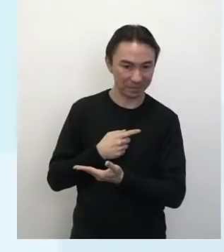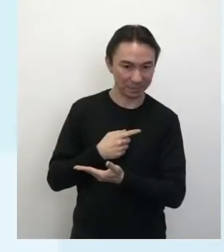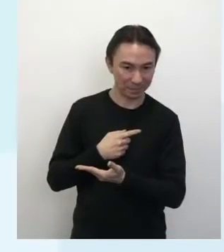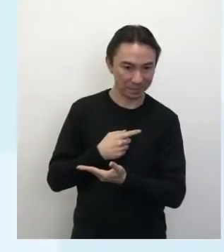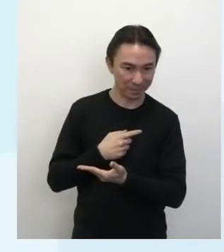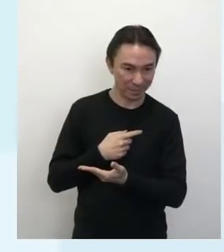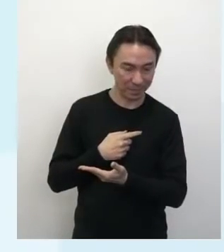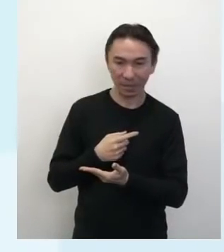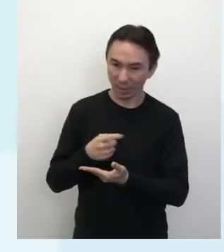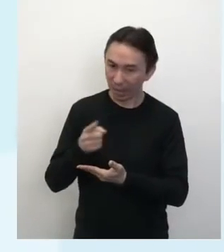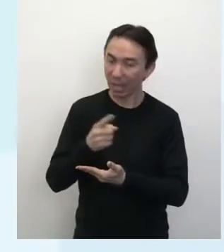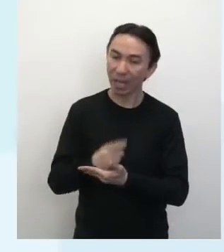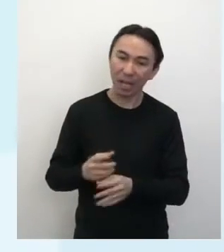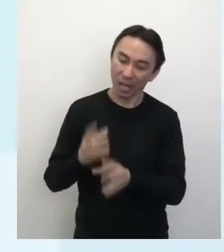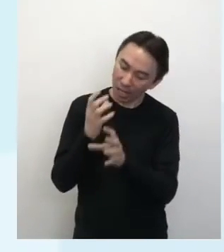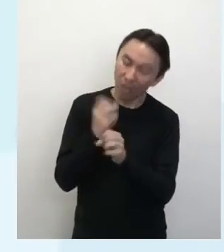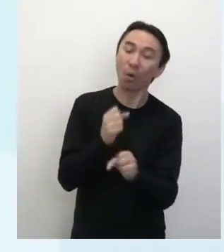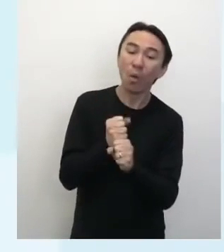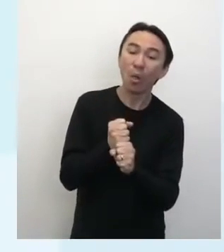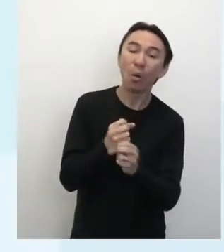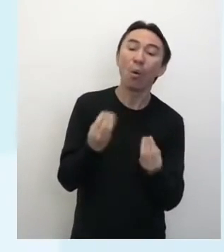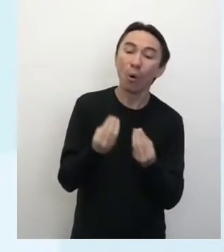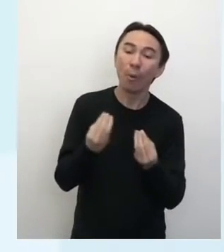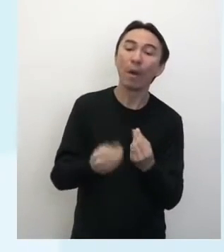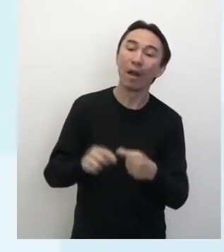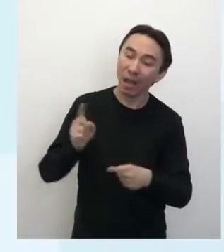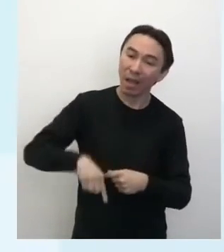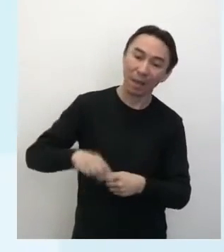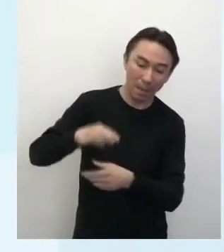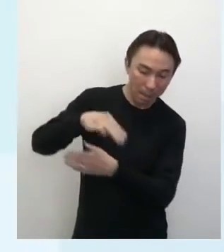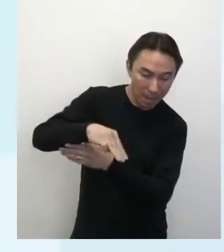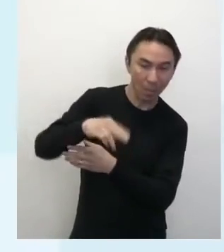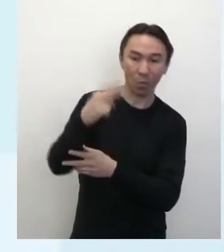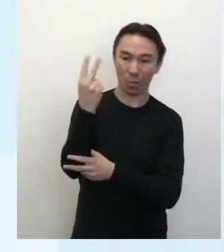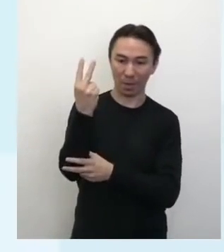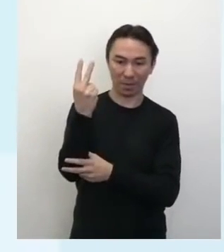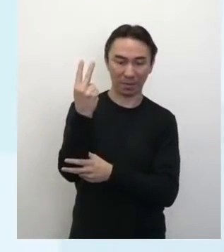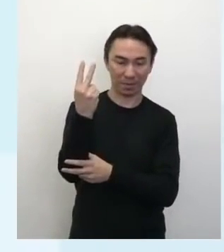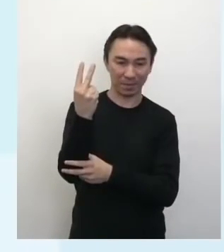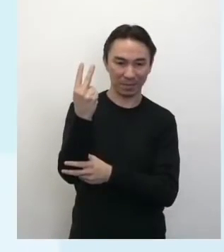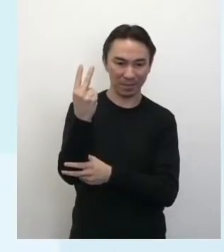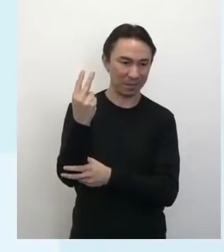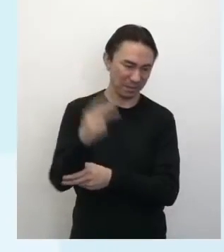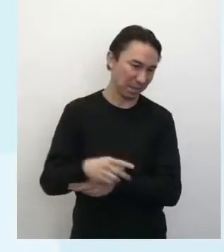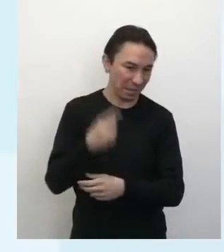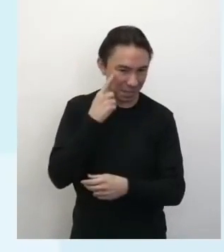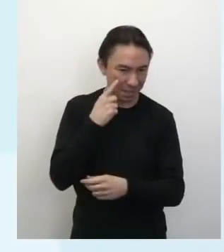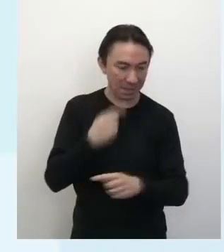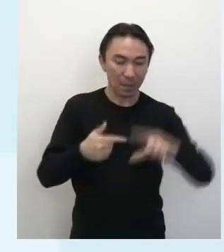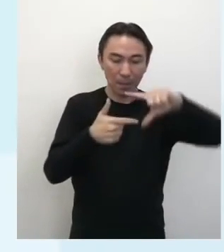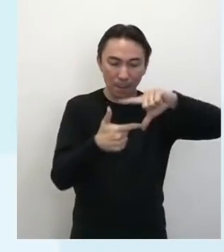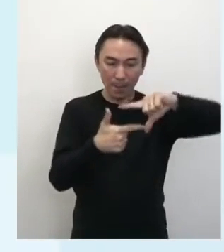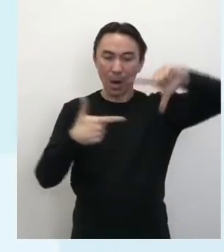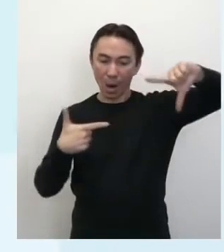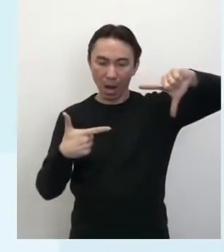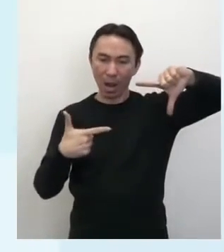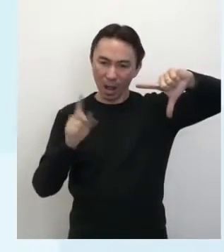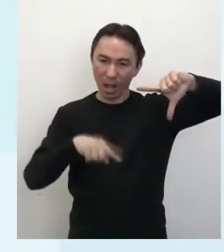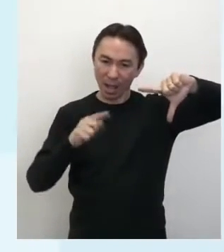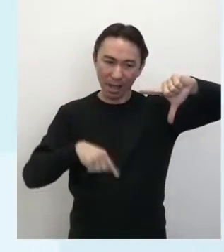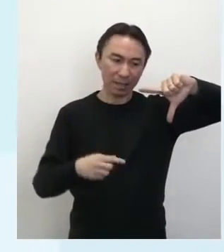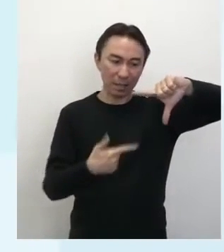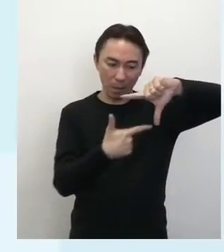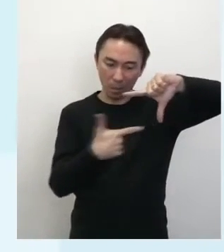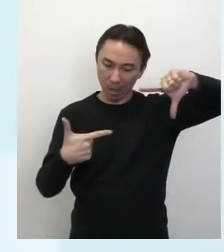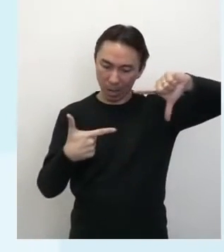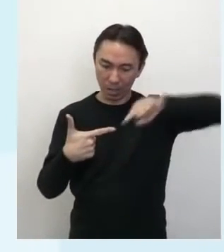gente calcula em metros quadrados, né? A gente já falou sobre área. Vocês sabem que no caso do retângulo, a gente vai multiplicar a base pela altura, né? A